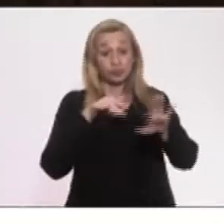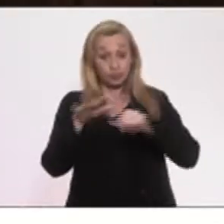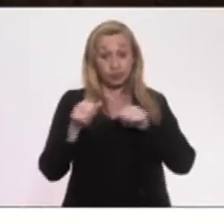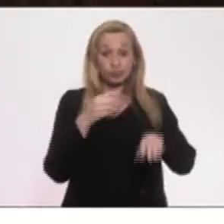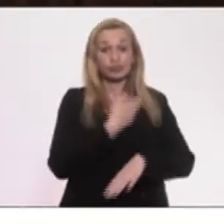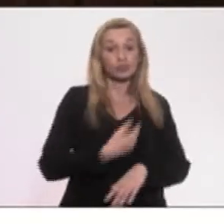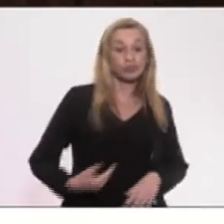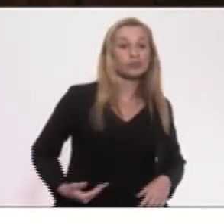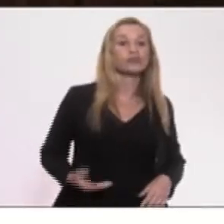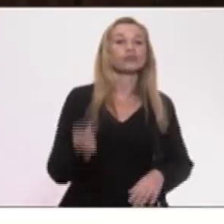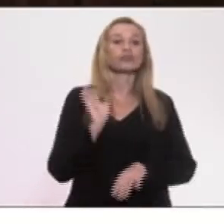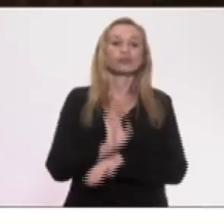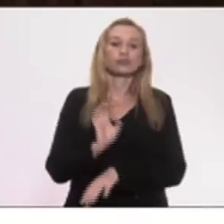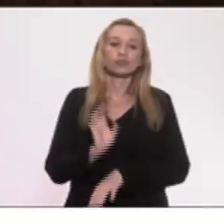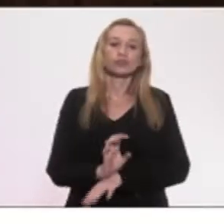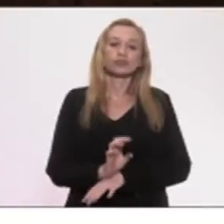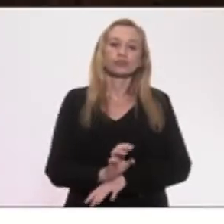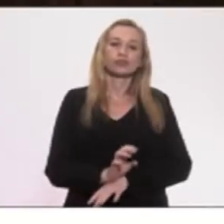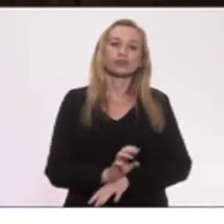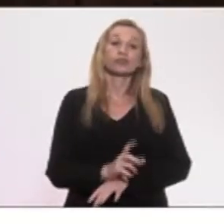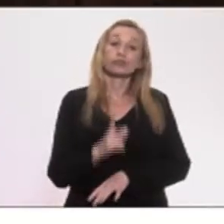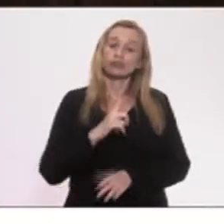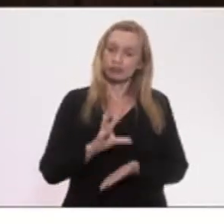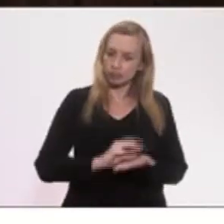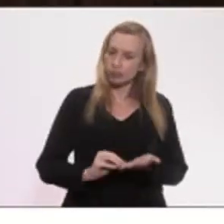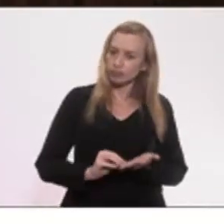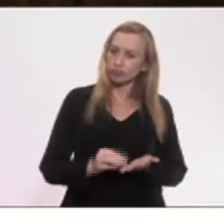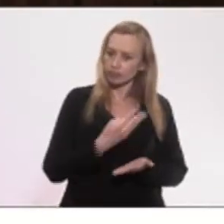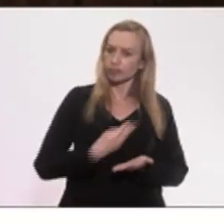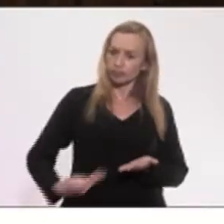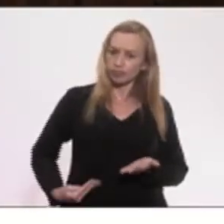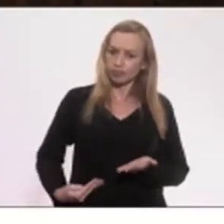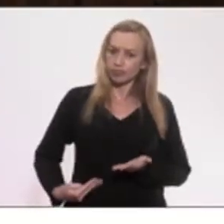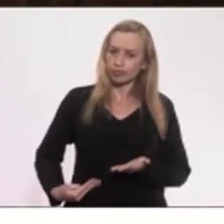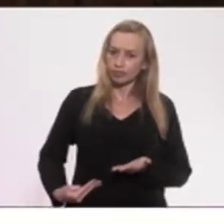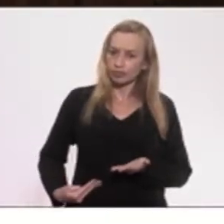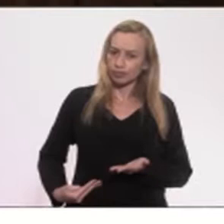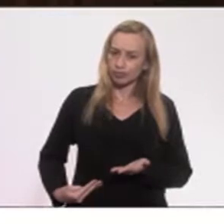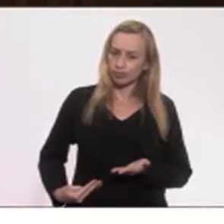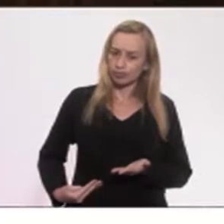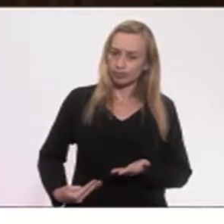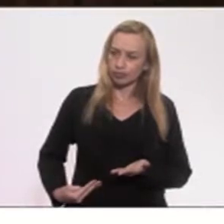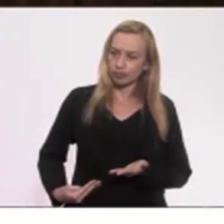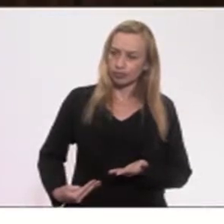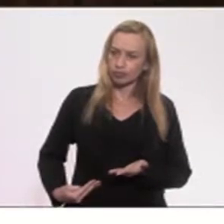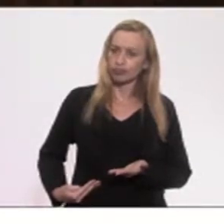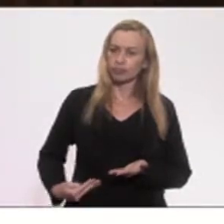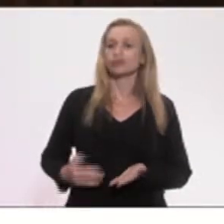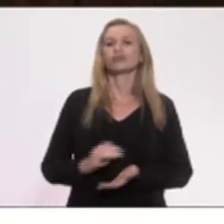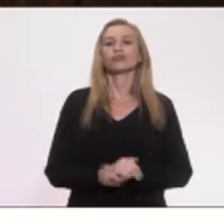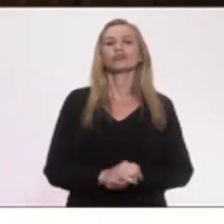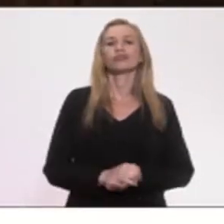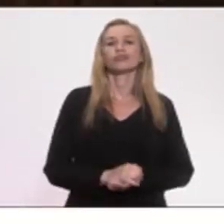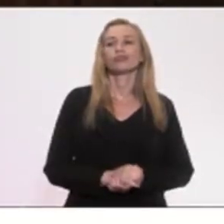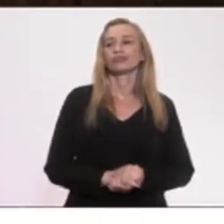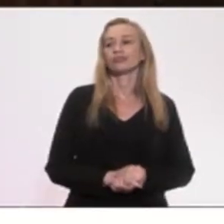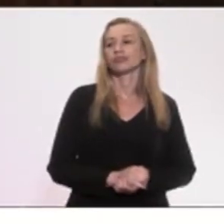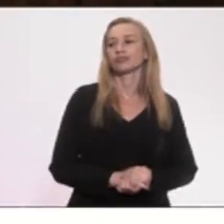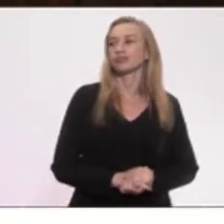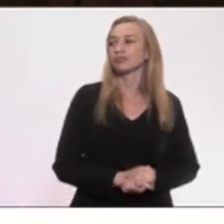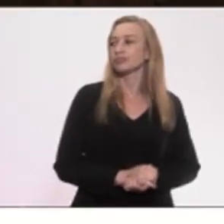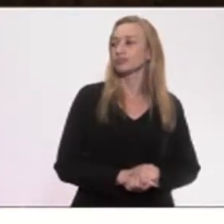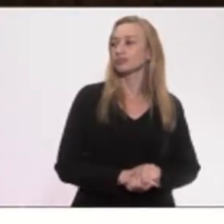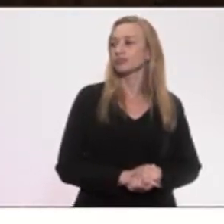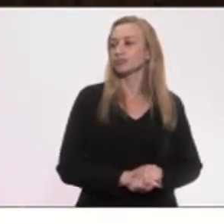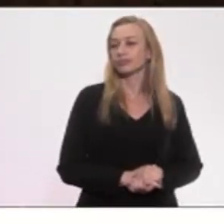Governo do Estado, uma instalação com ata pública, um documento público, uma ata da instalação da sessão do Conselho Consultivo,